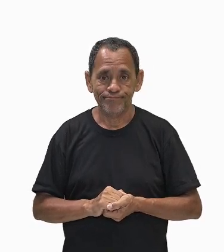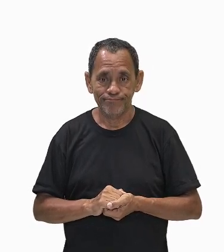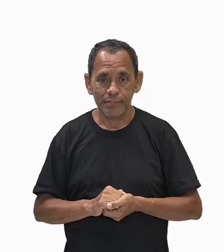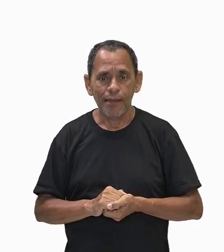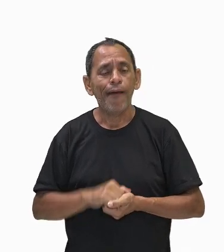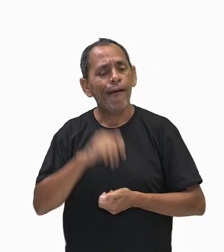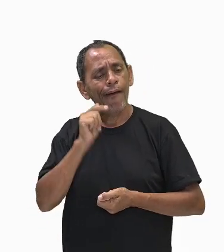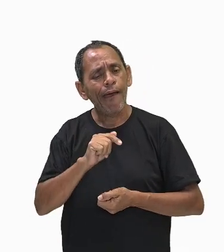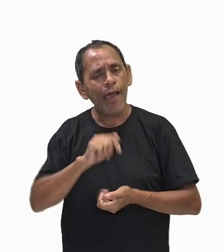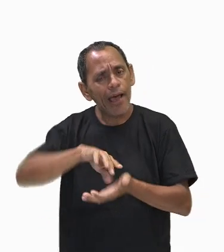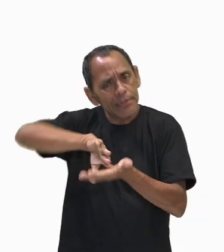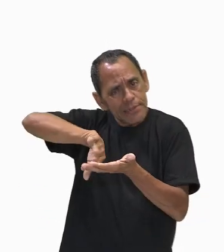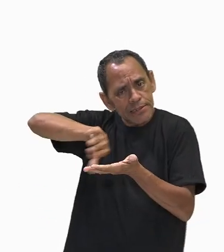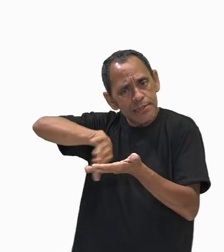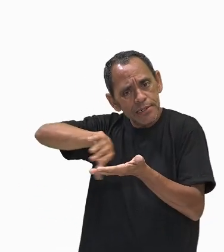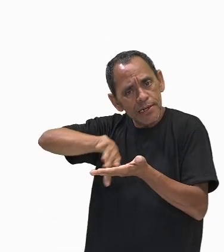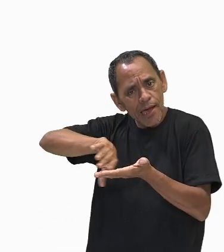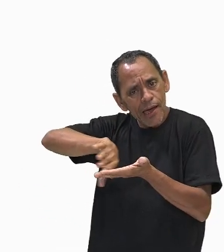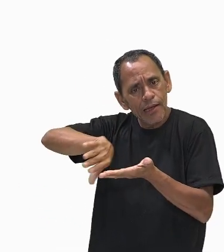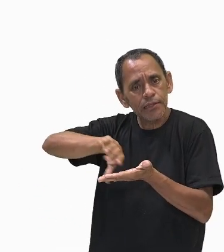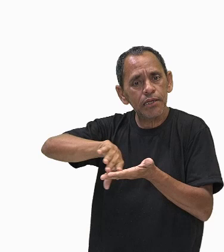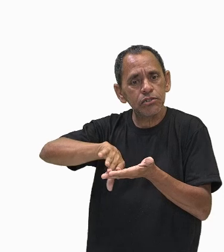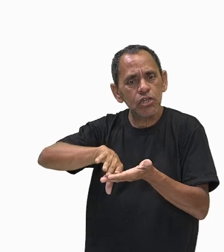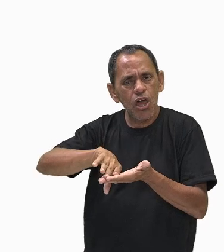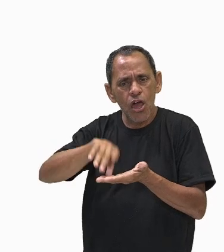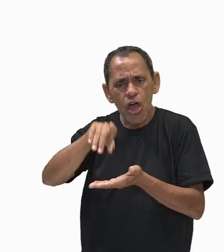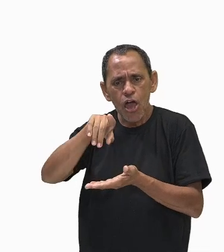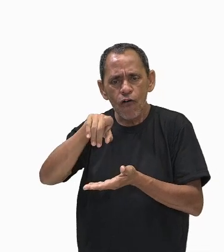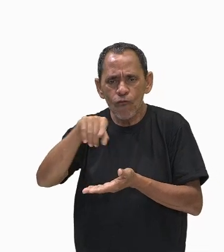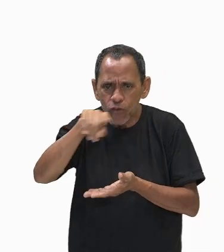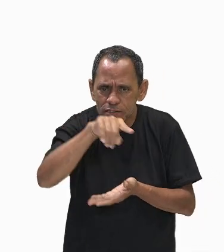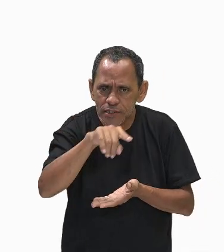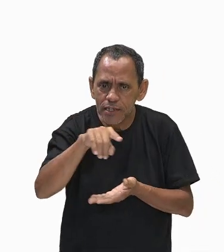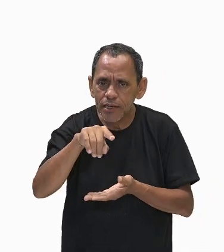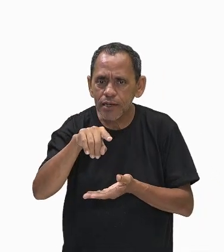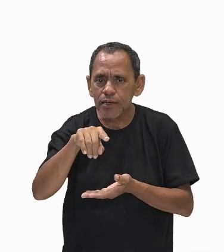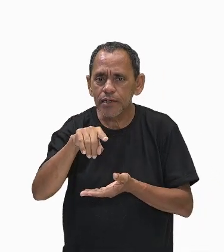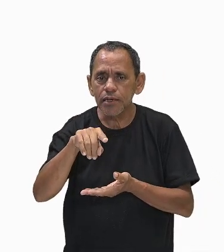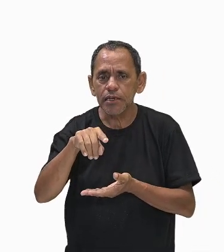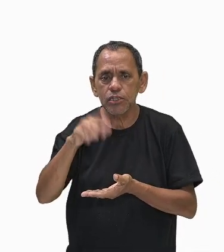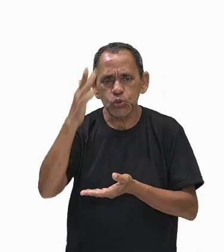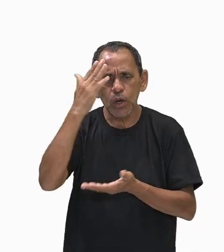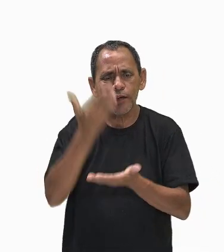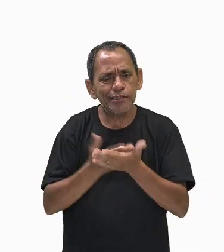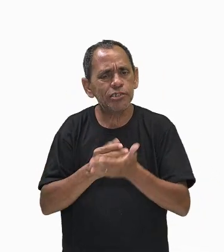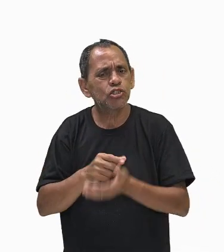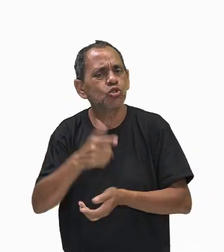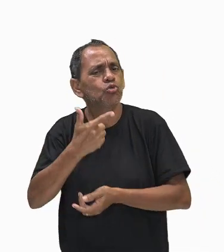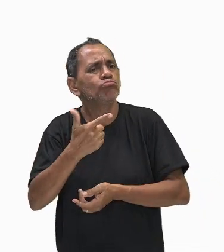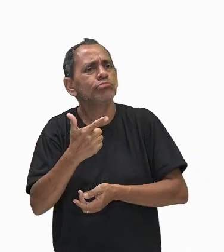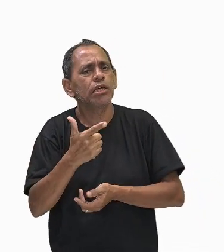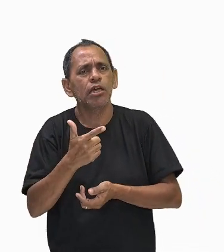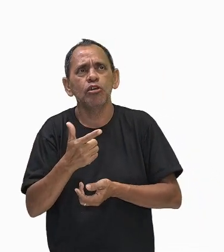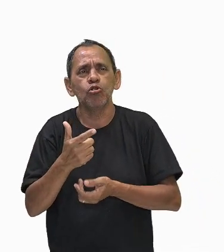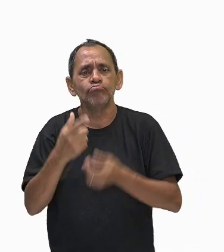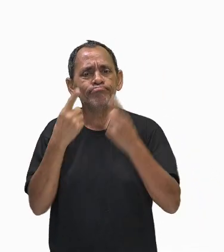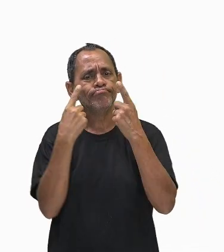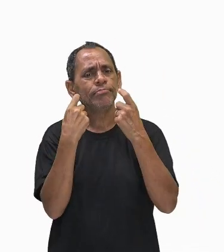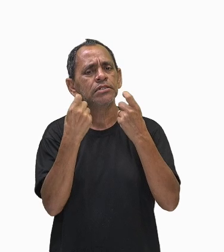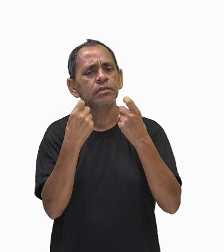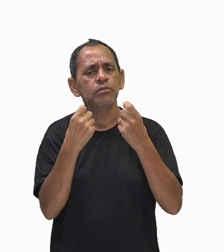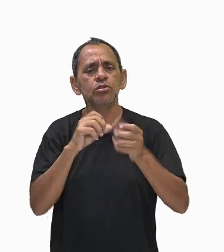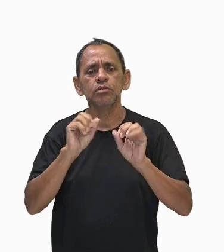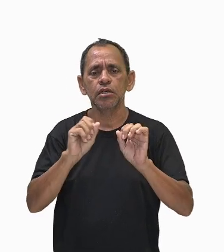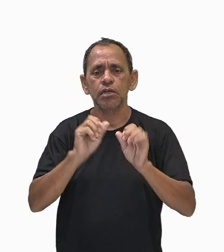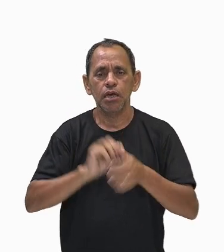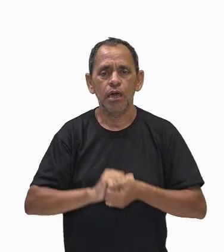tenham percebido, mas aí mostro para vocês, é o pus, que é formado a partir de uma contaminação,